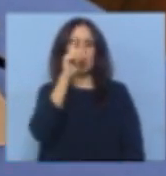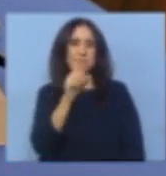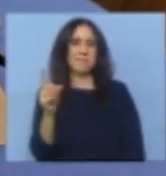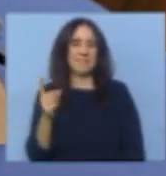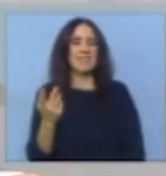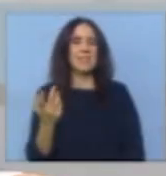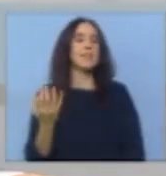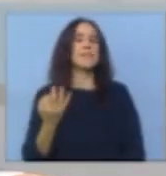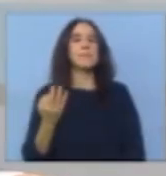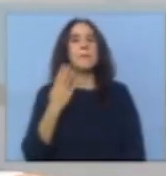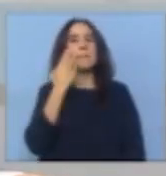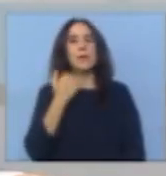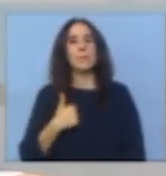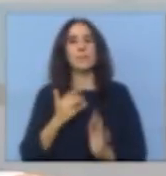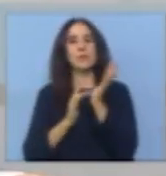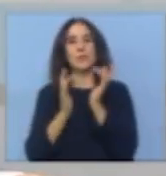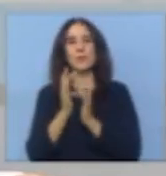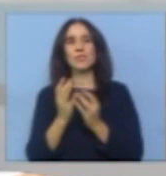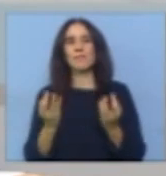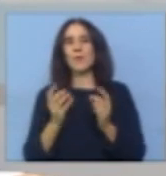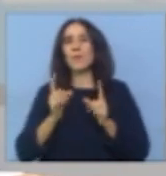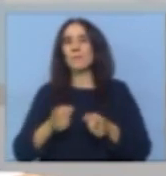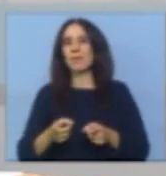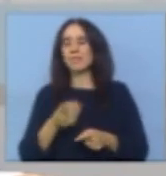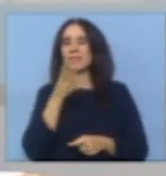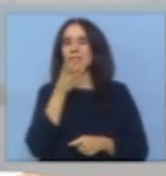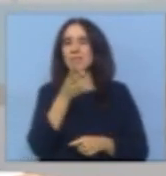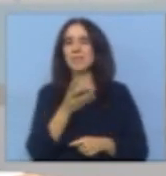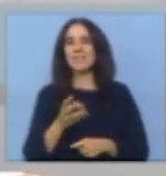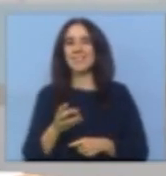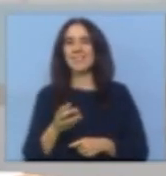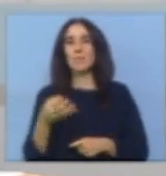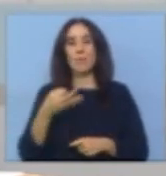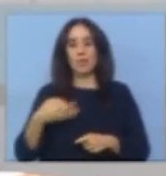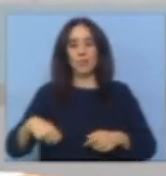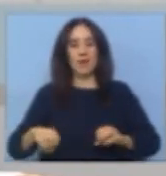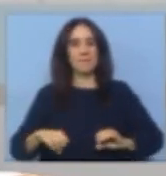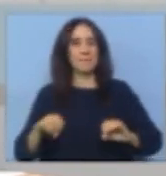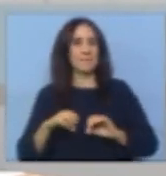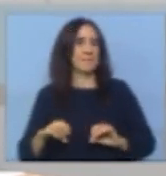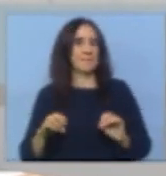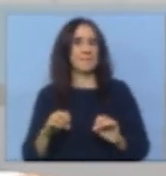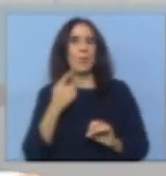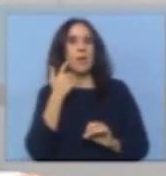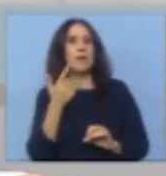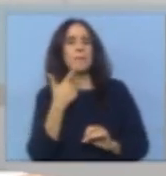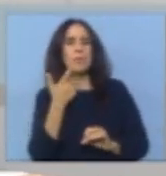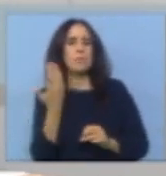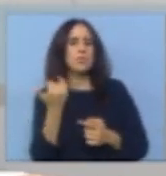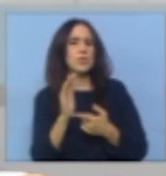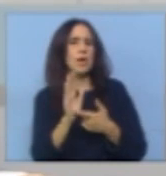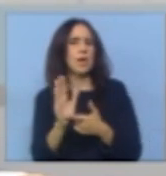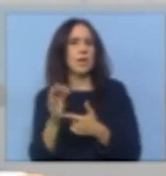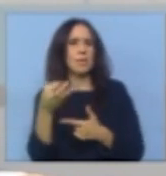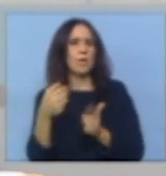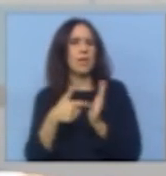que Jesus, de facto, começa logo por dizer que ele não leva moedas. Pergunta, mostrai a